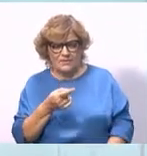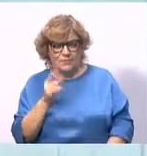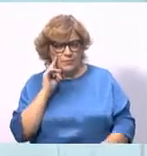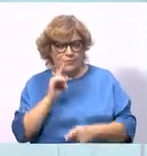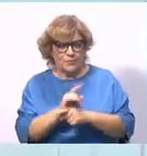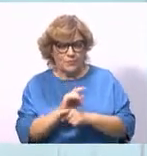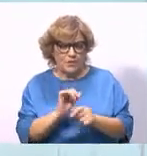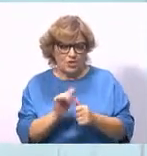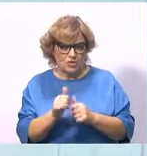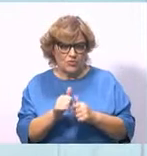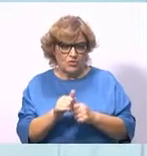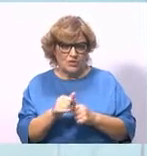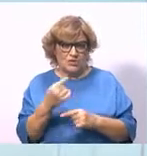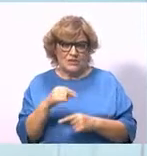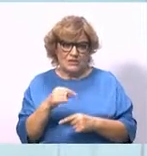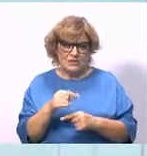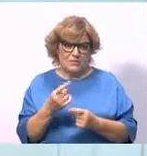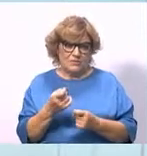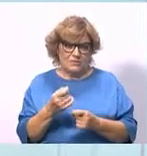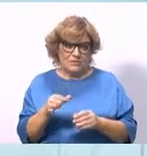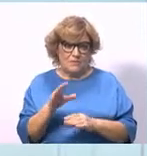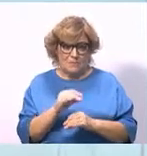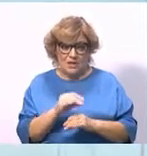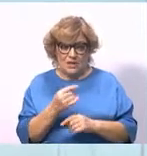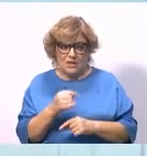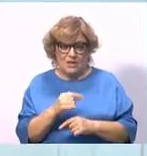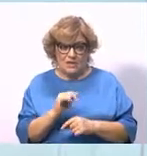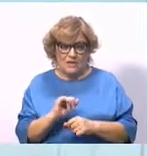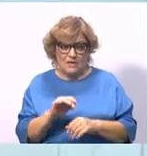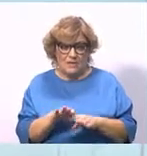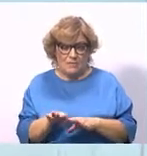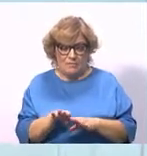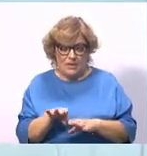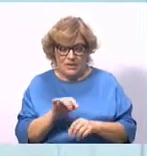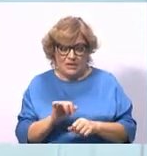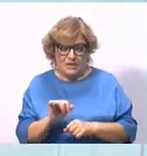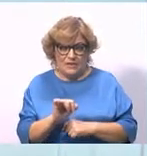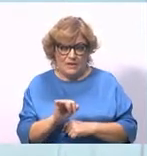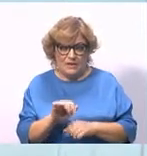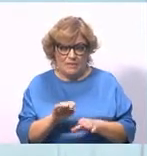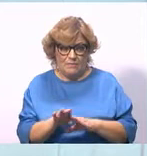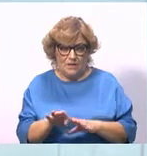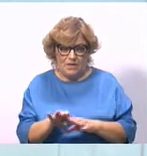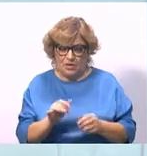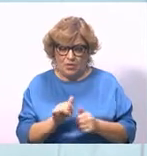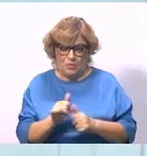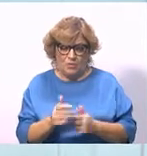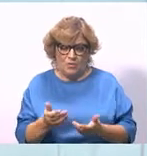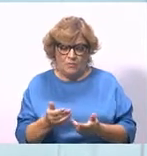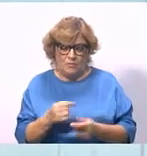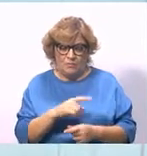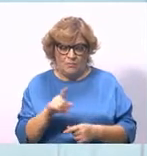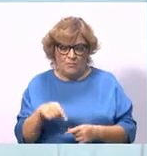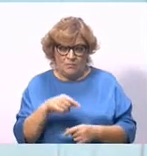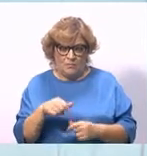comum, o desportista também tem que o ter, ainda mais, de facto, na prática da prática desportiva. E como